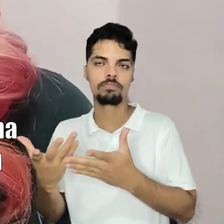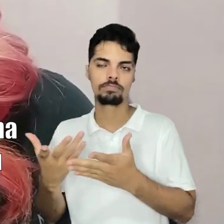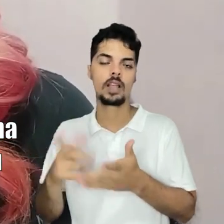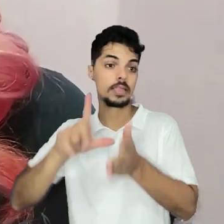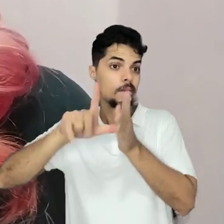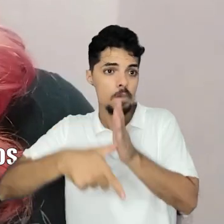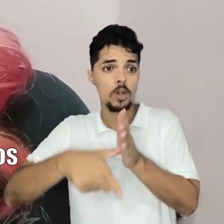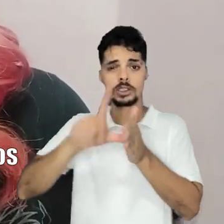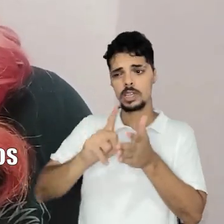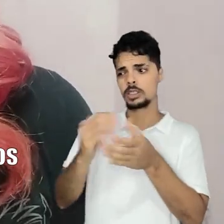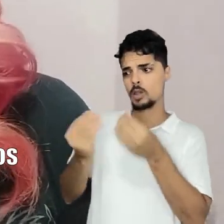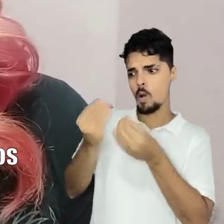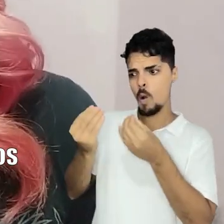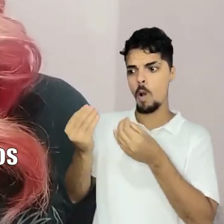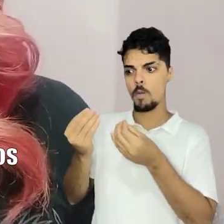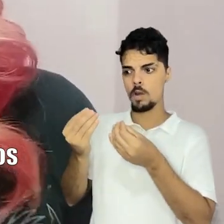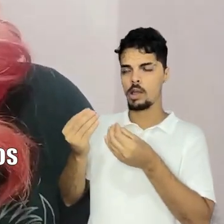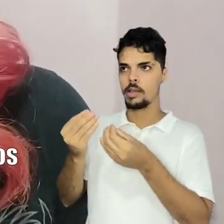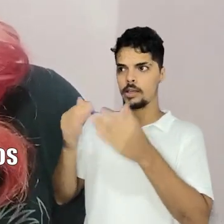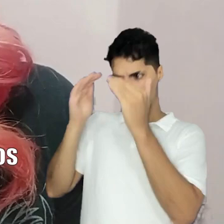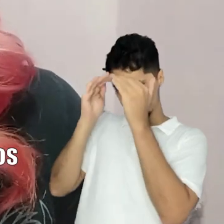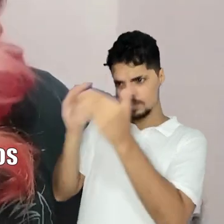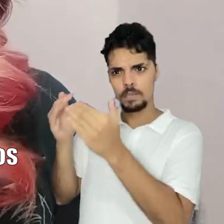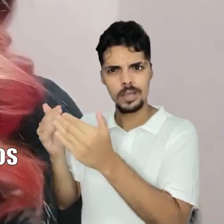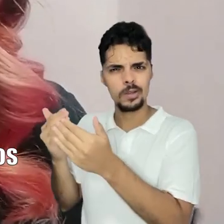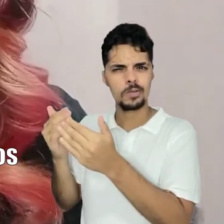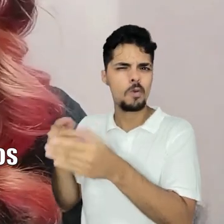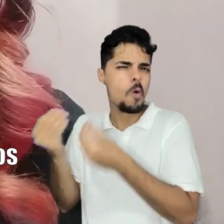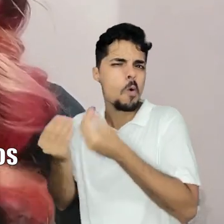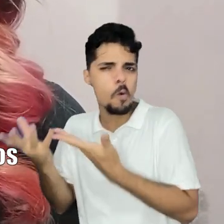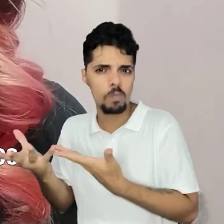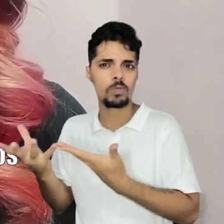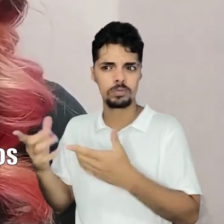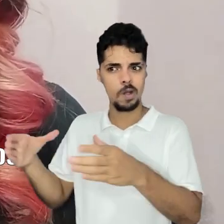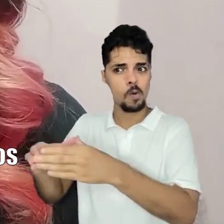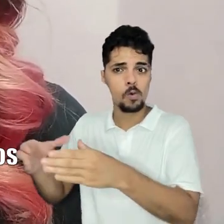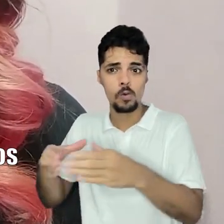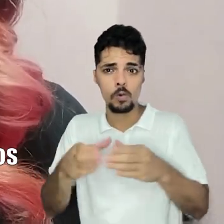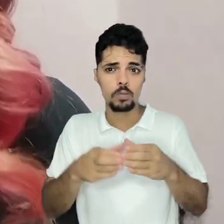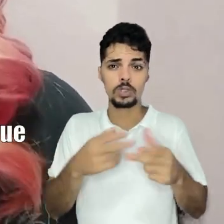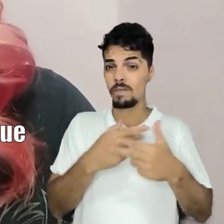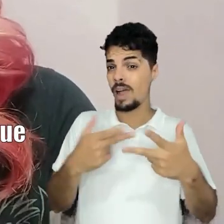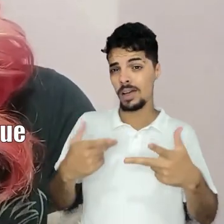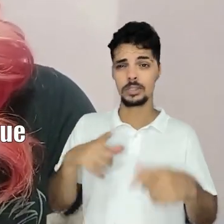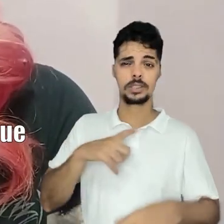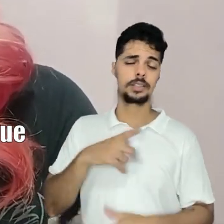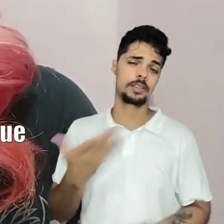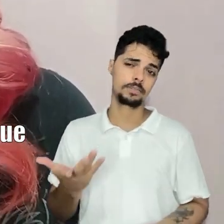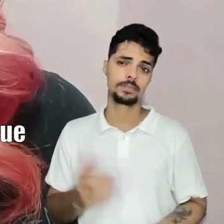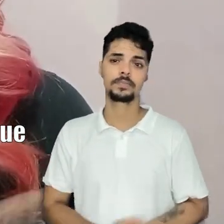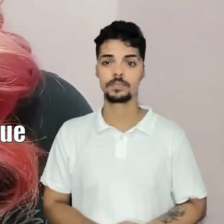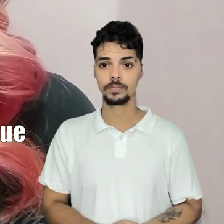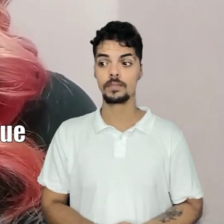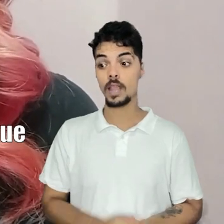na cultura? Quais são os créditos que são dados ou não são dados a esse grupo? É possível questionar